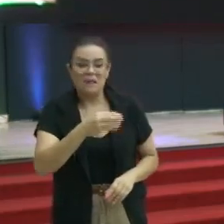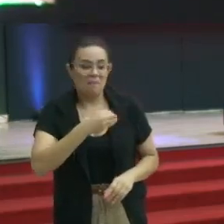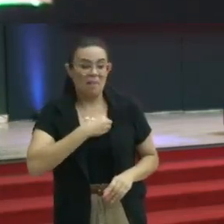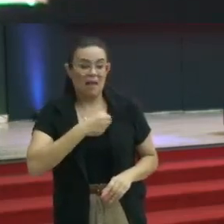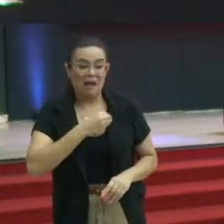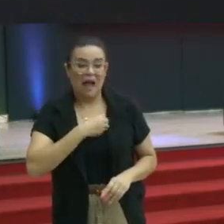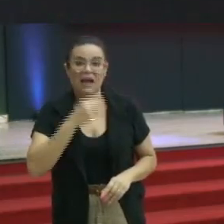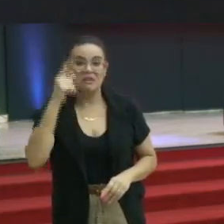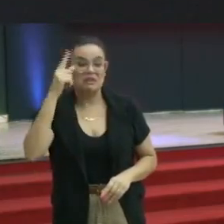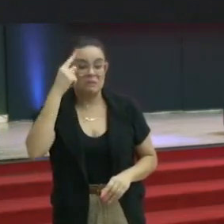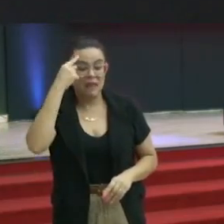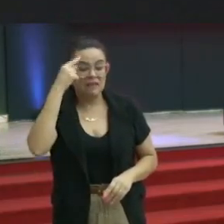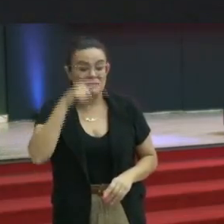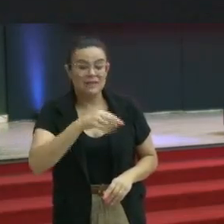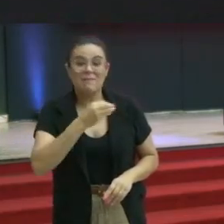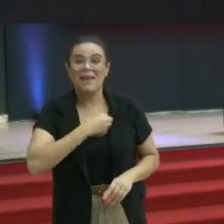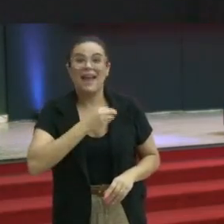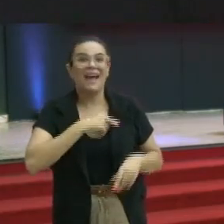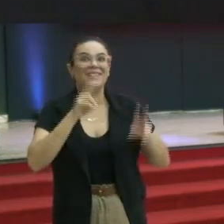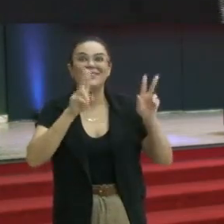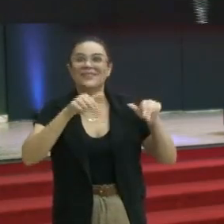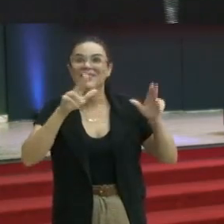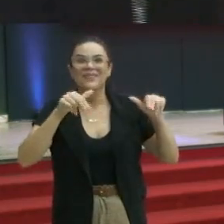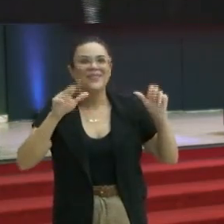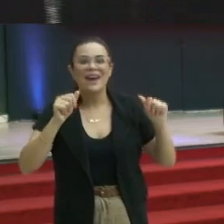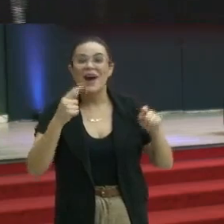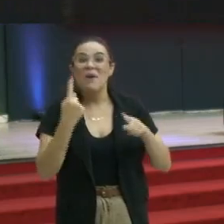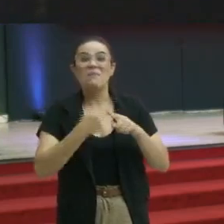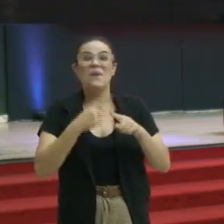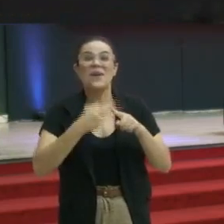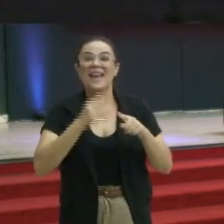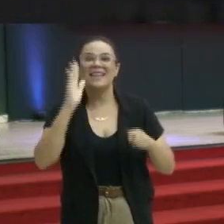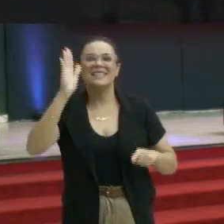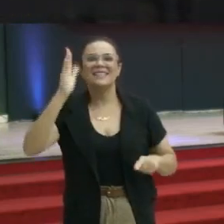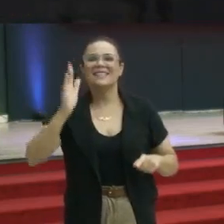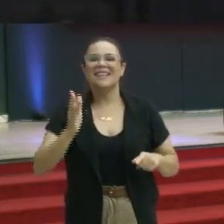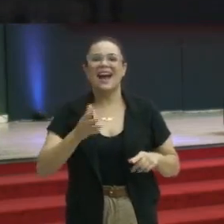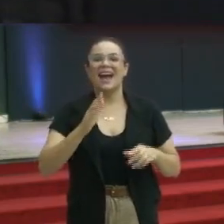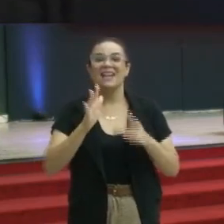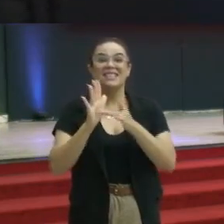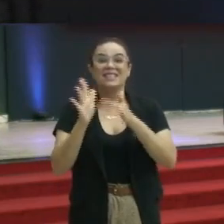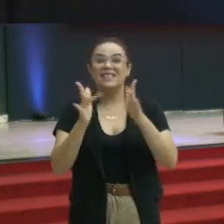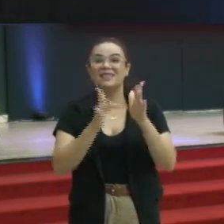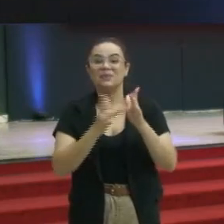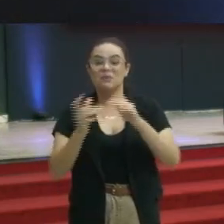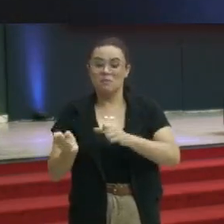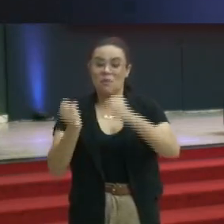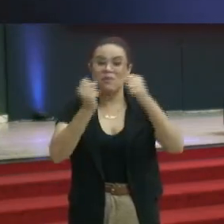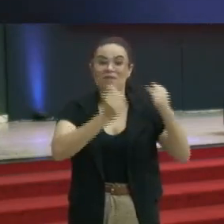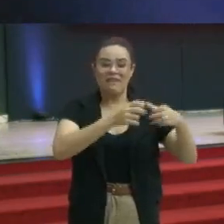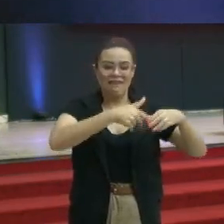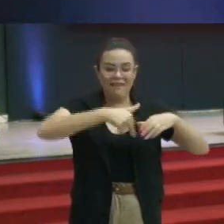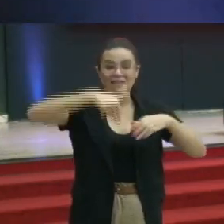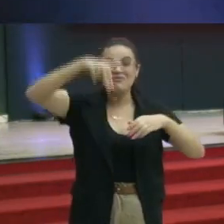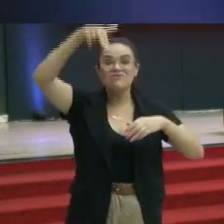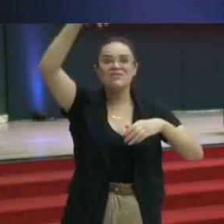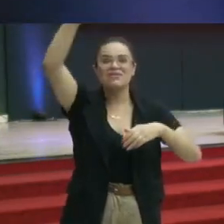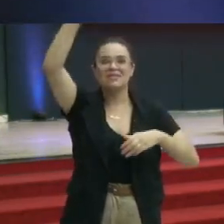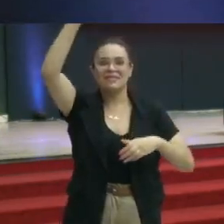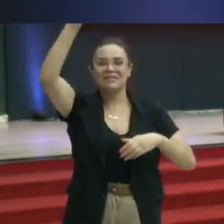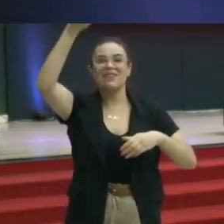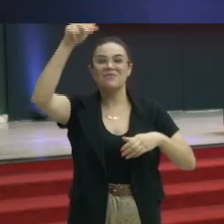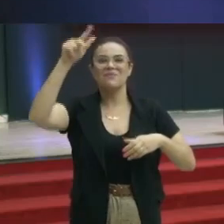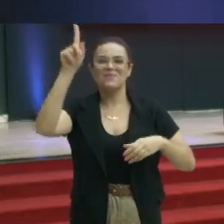O poder da ressurreição cancela o seu pecado. Você não